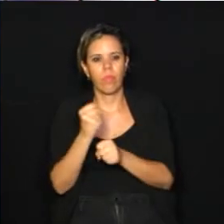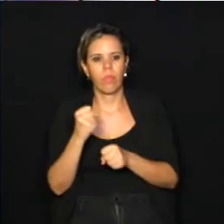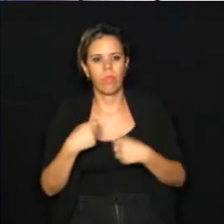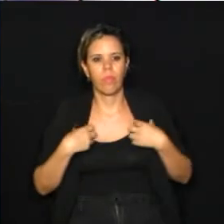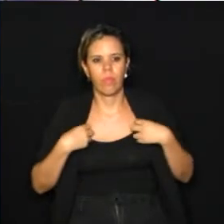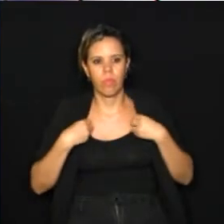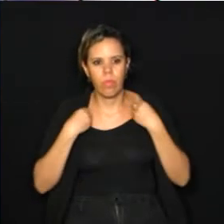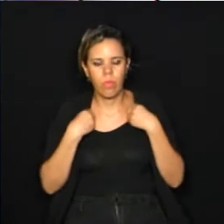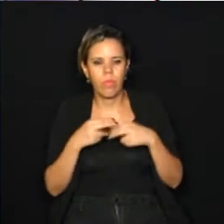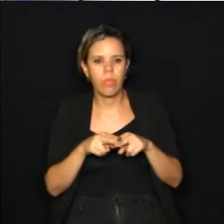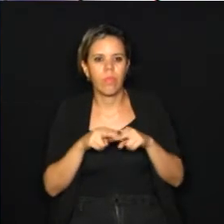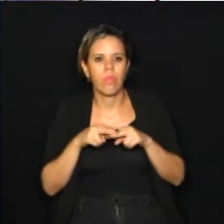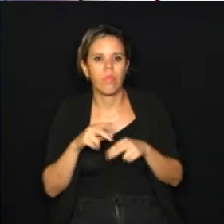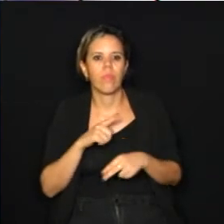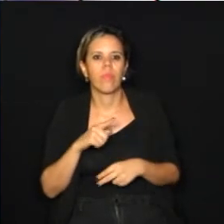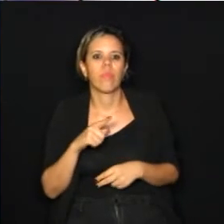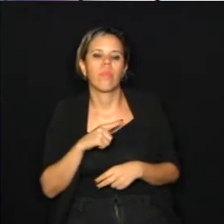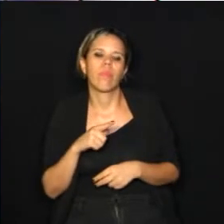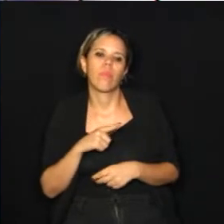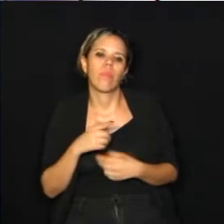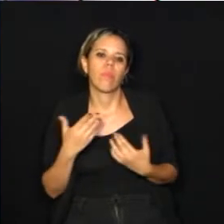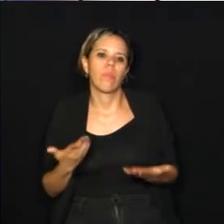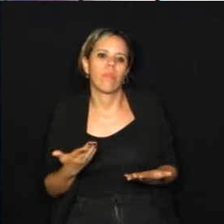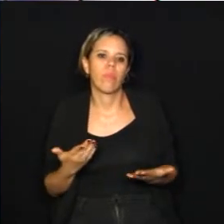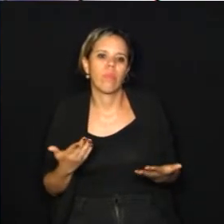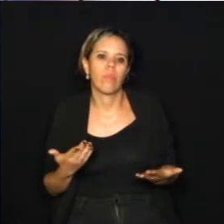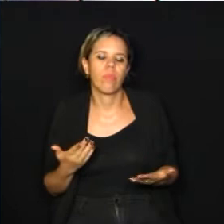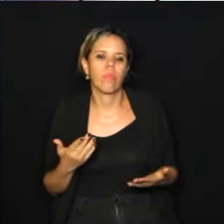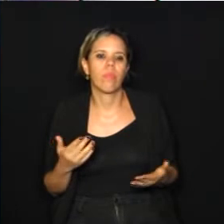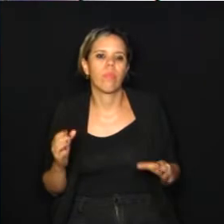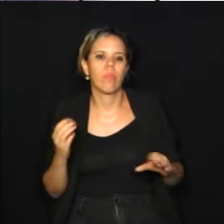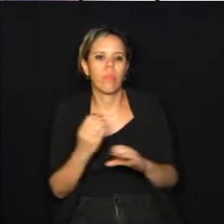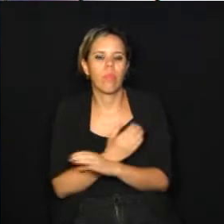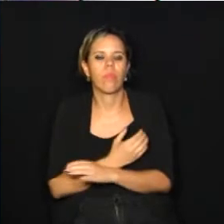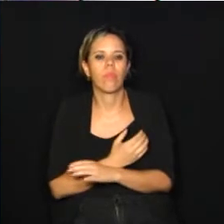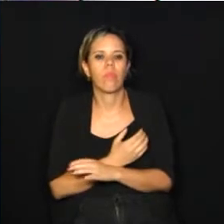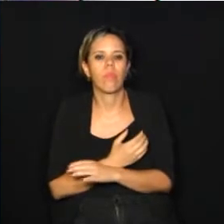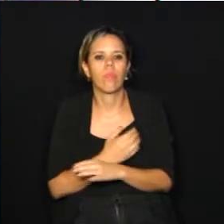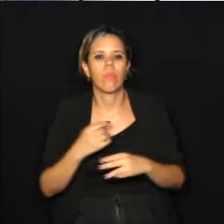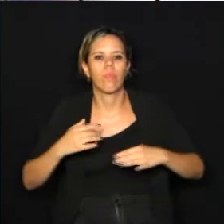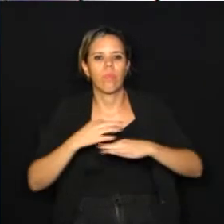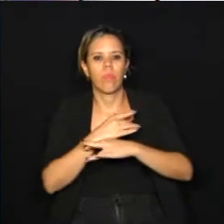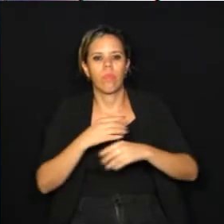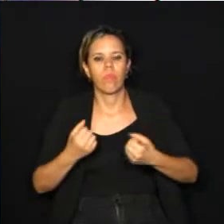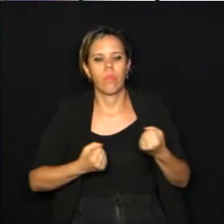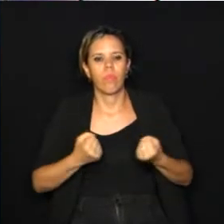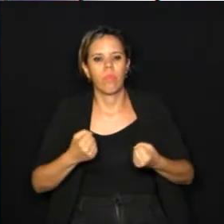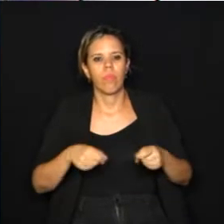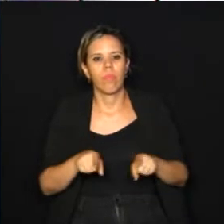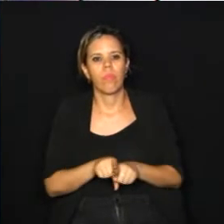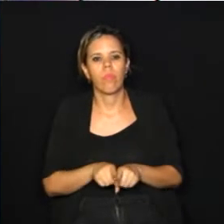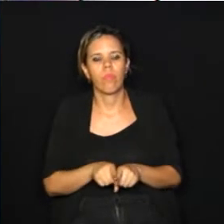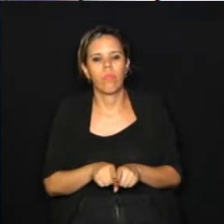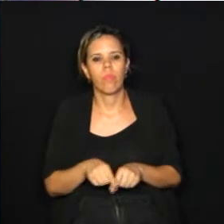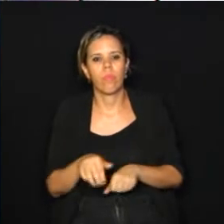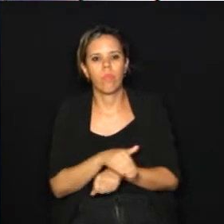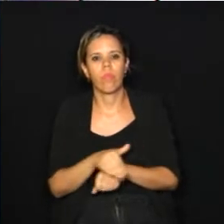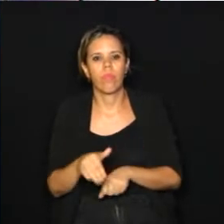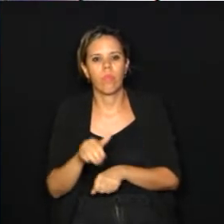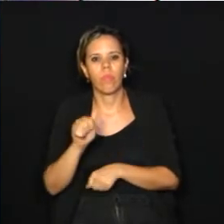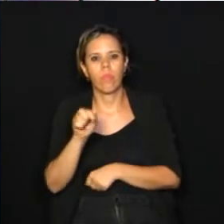olha. Por isso, nós teremos aí a interdição total do tráfego de veículos num trecho da rua